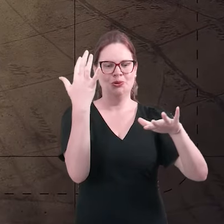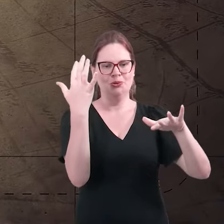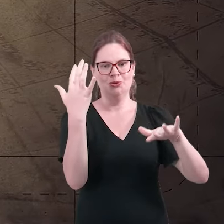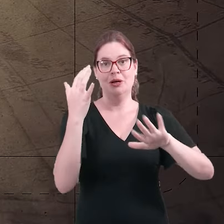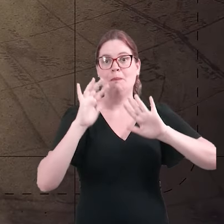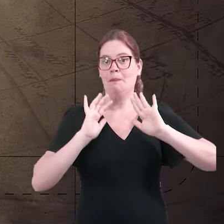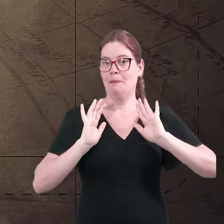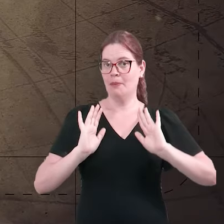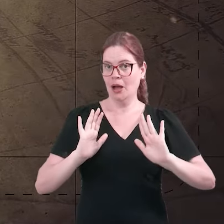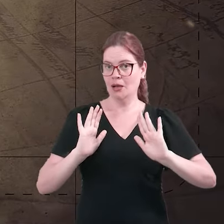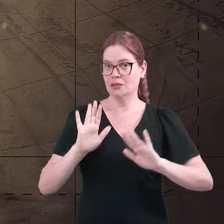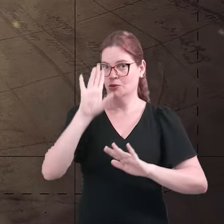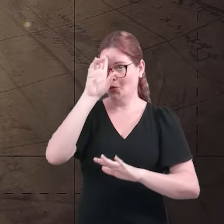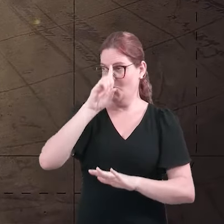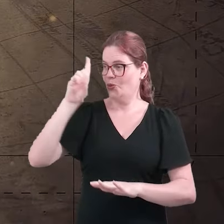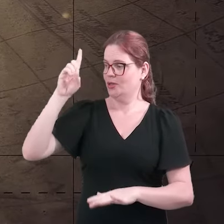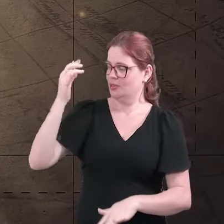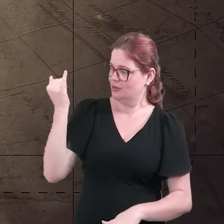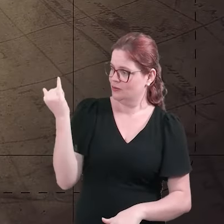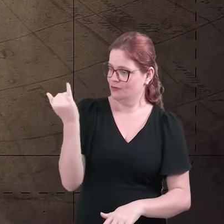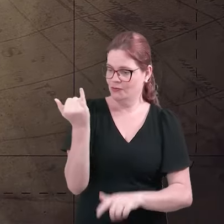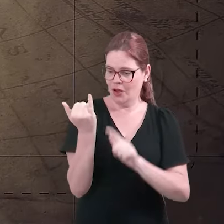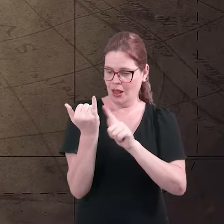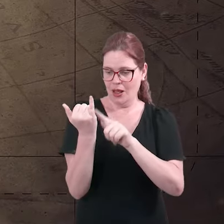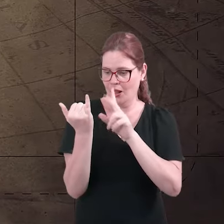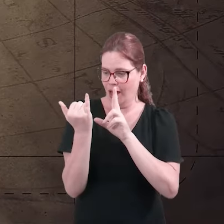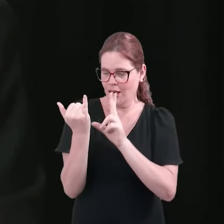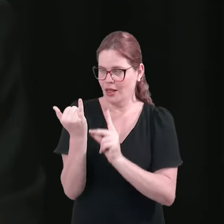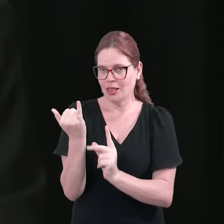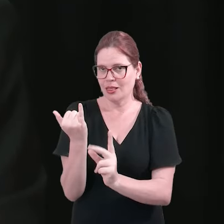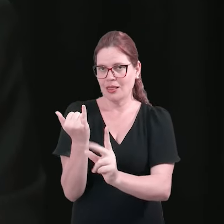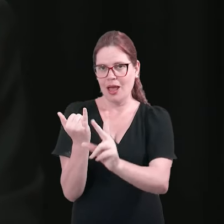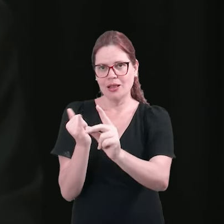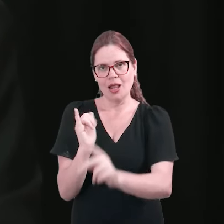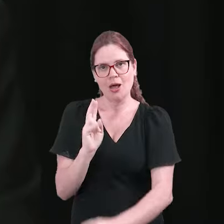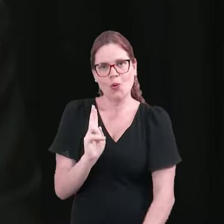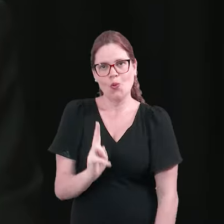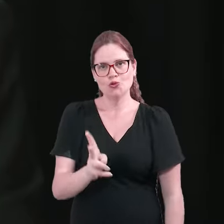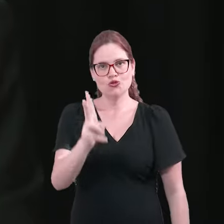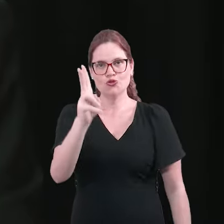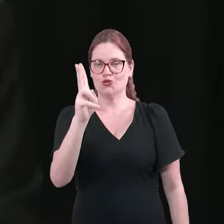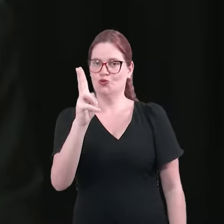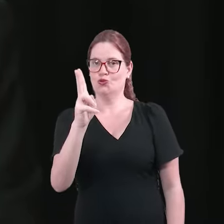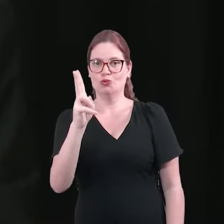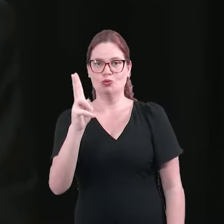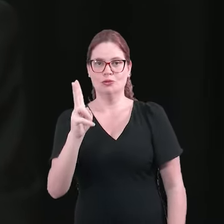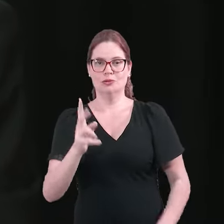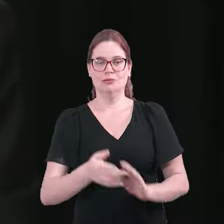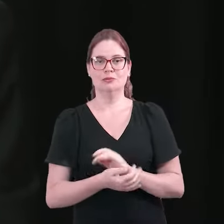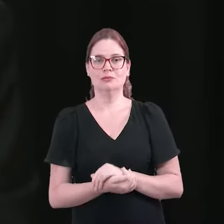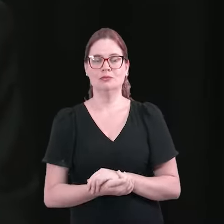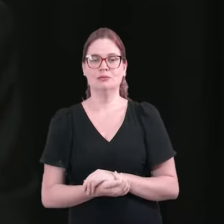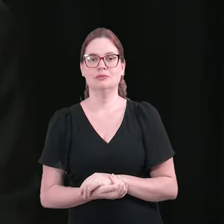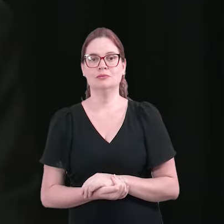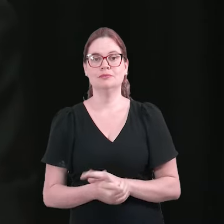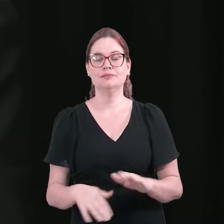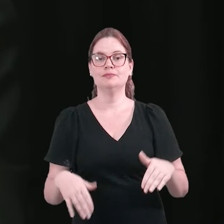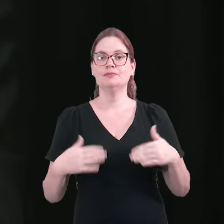nosso Deus subsiste eternamente. Então, o texto,